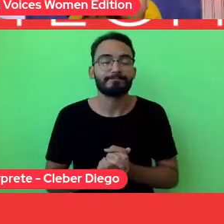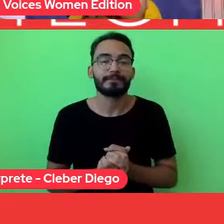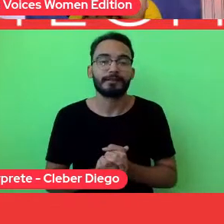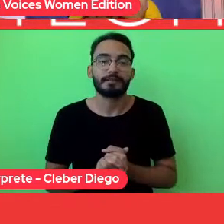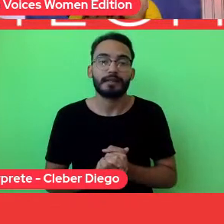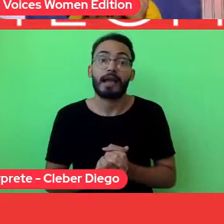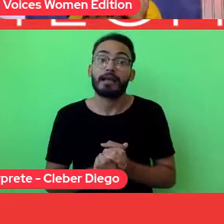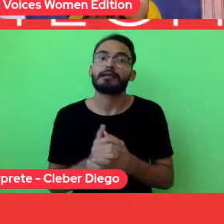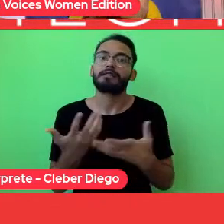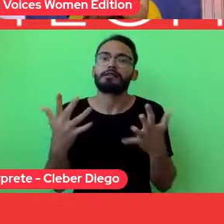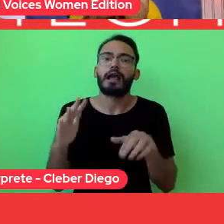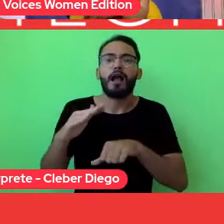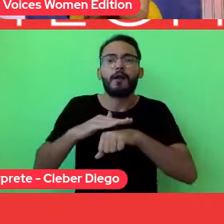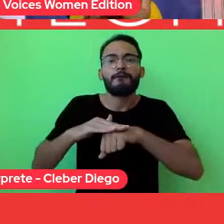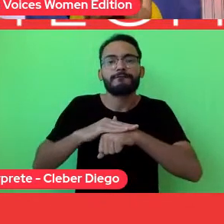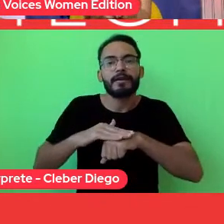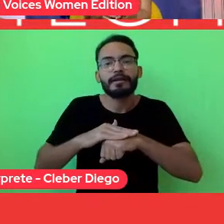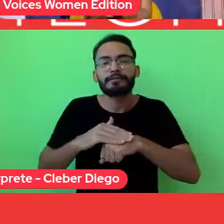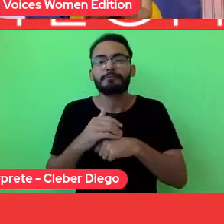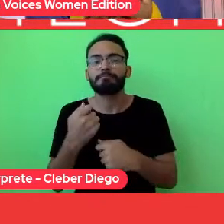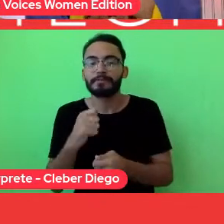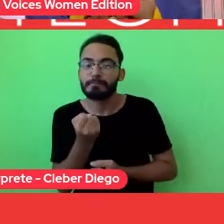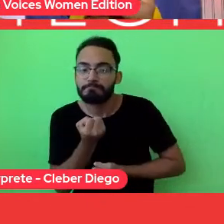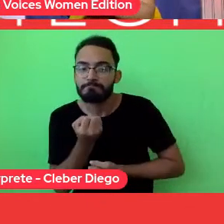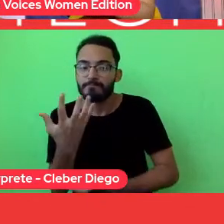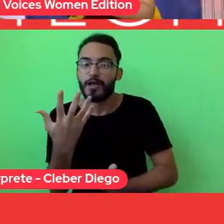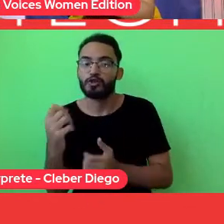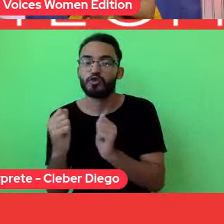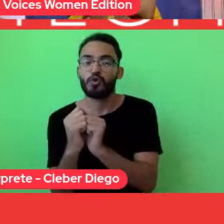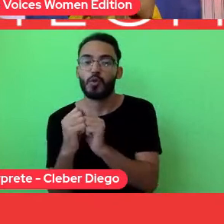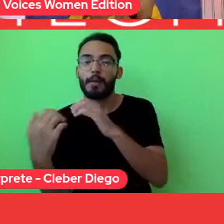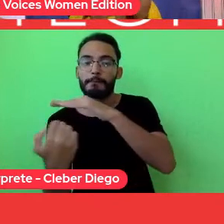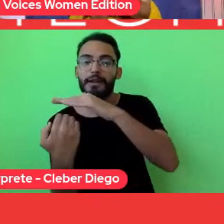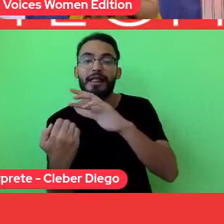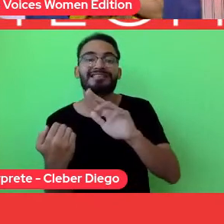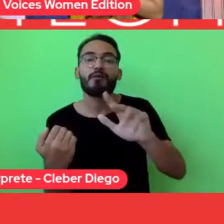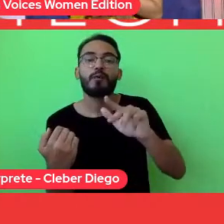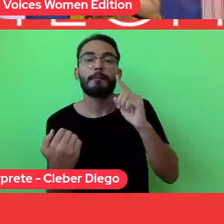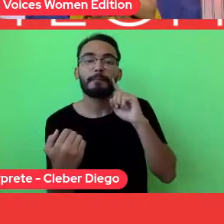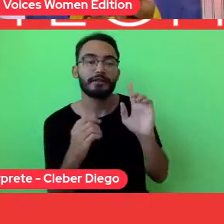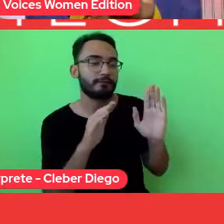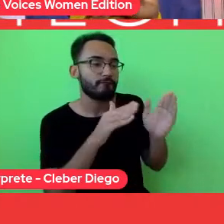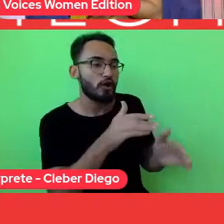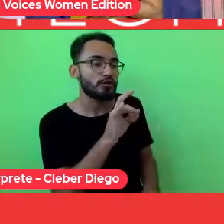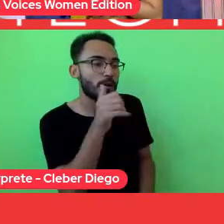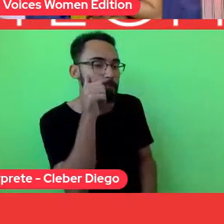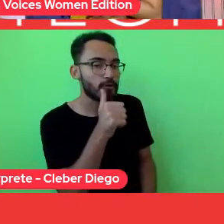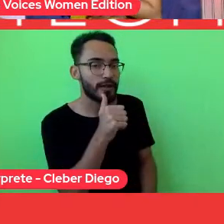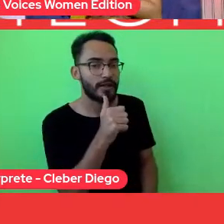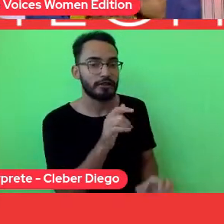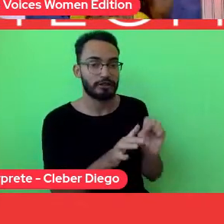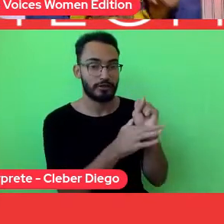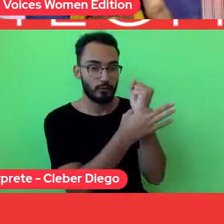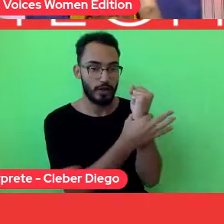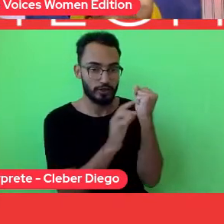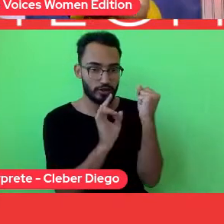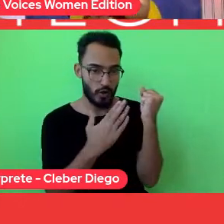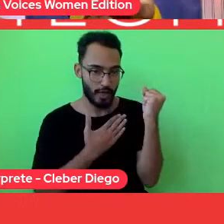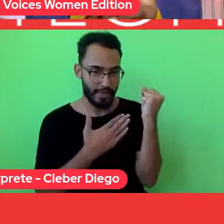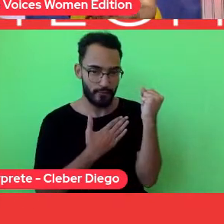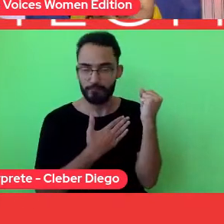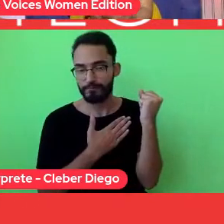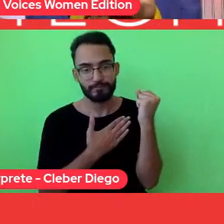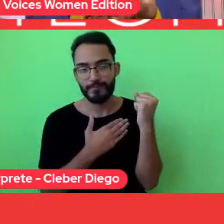na fala sobre falar-se para a empresa, né? Não só para as mulheres, porque quem garante a minha segurança não sou só eu, né? Tem toda